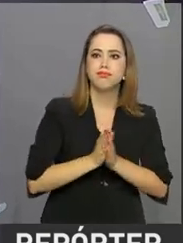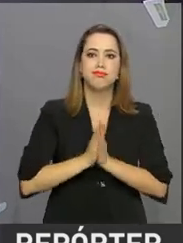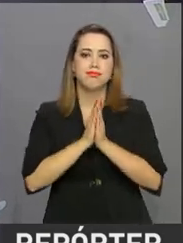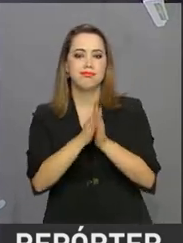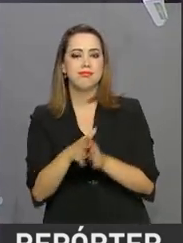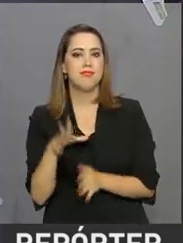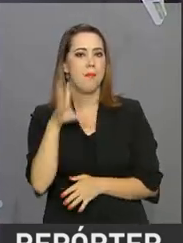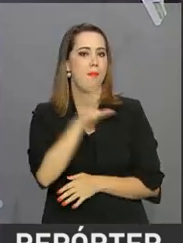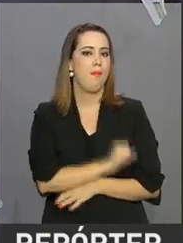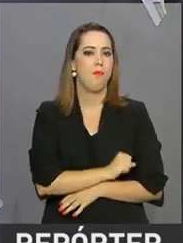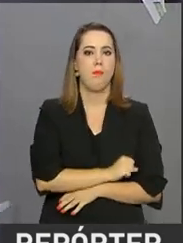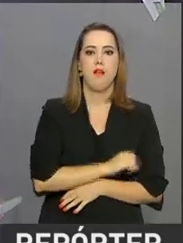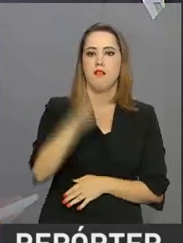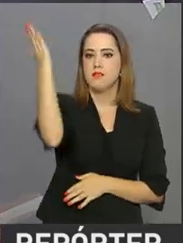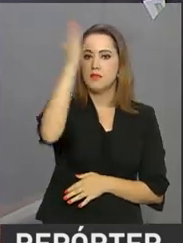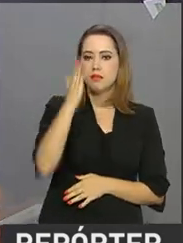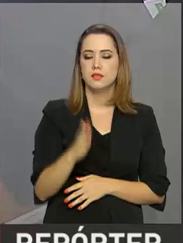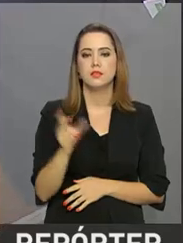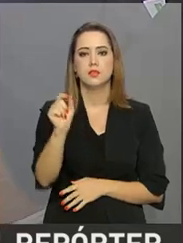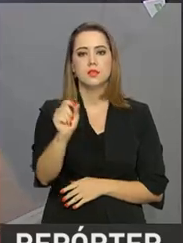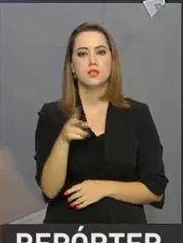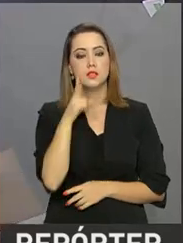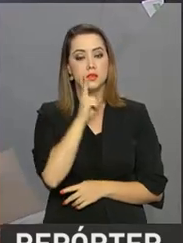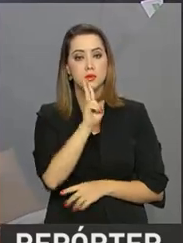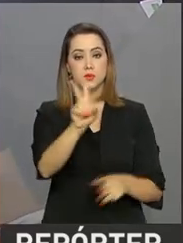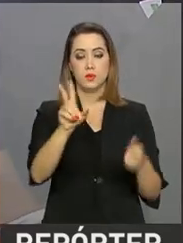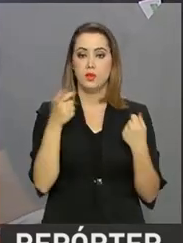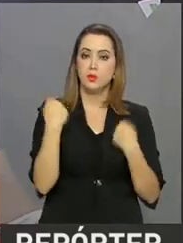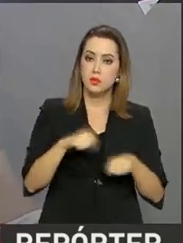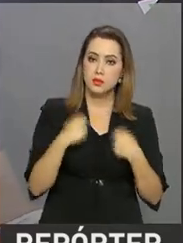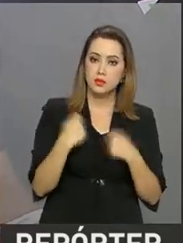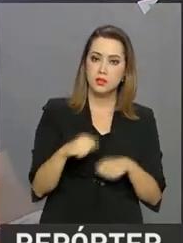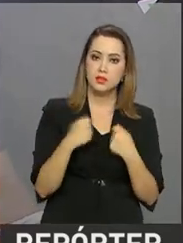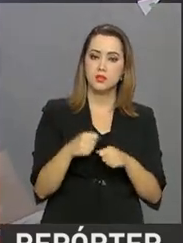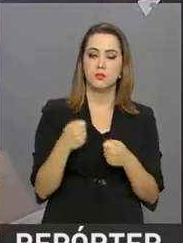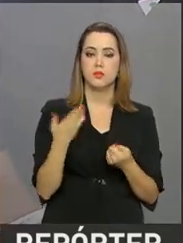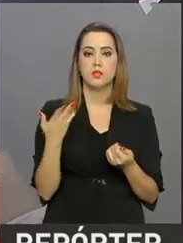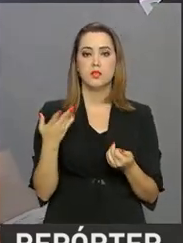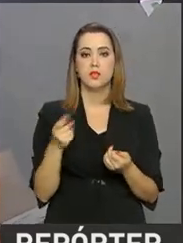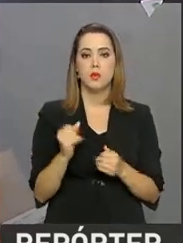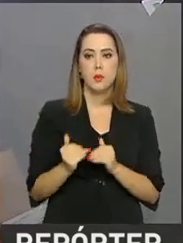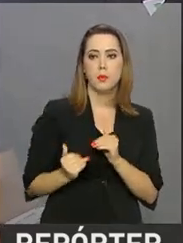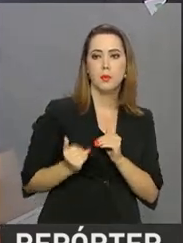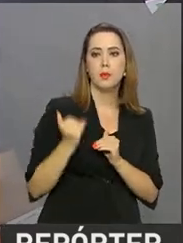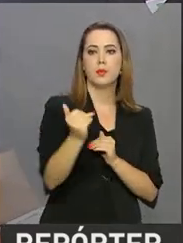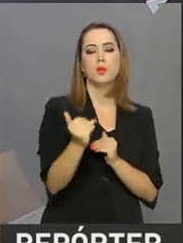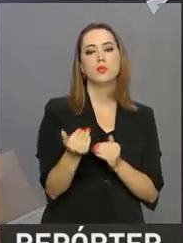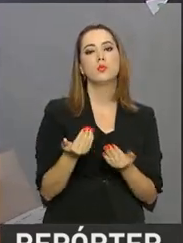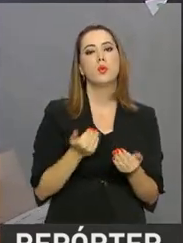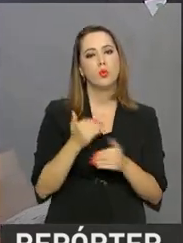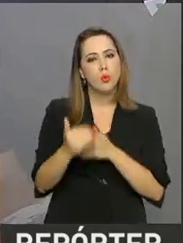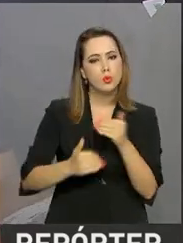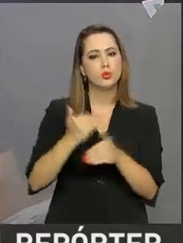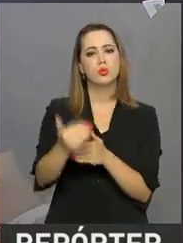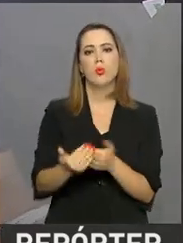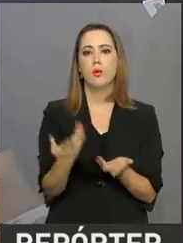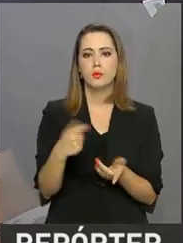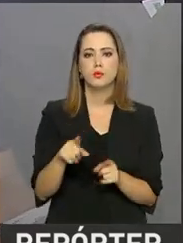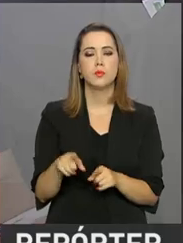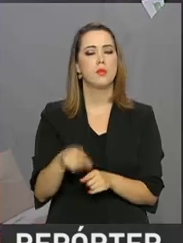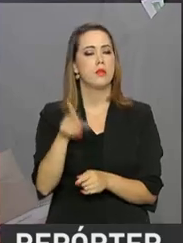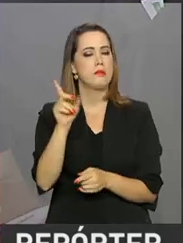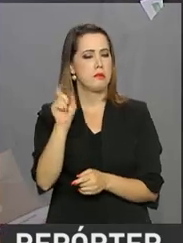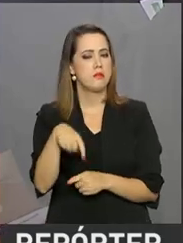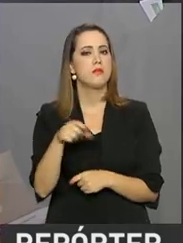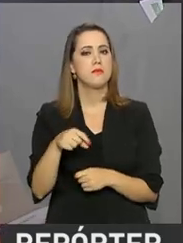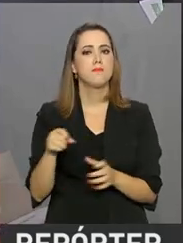do patriotismo, eles viram a necessidade de criar um dispositivo para que isso pudesse ser levado à frente. Então, nada mais